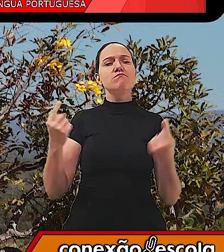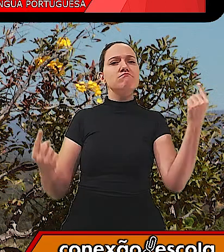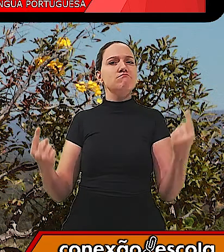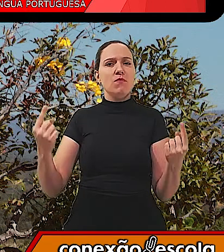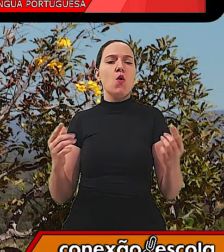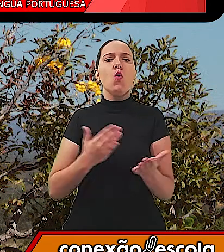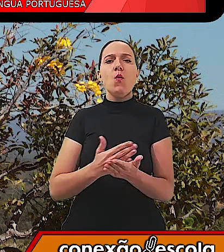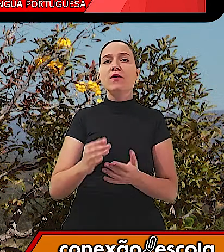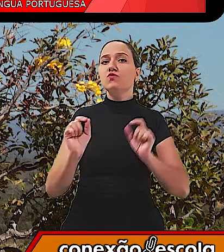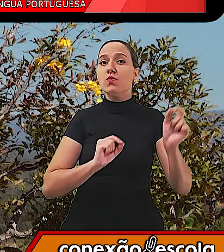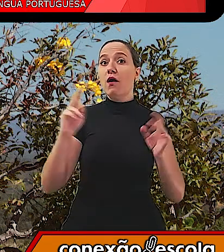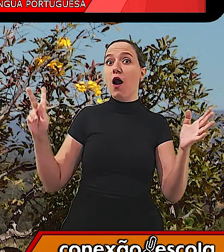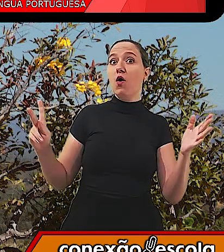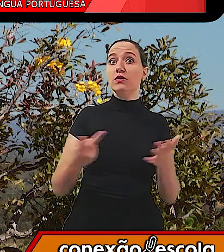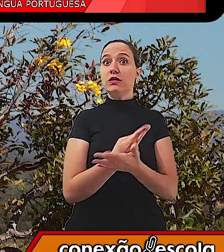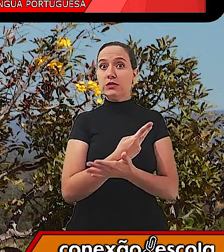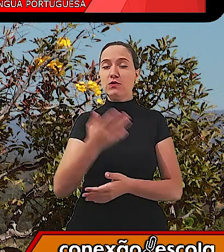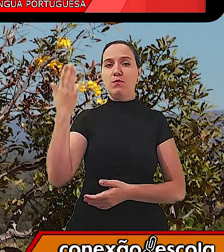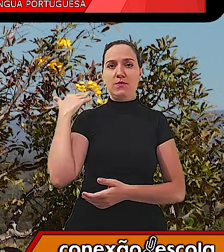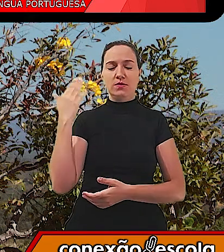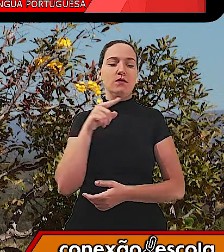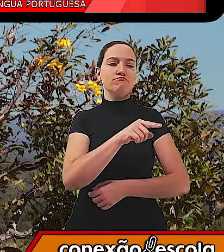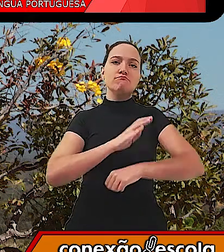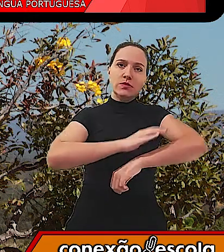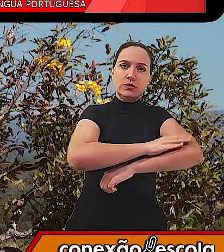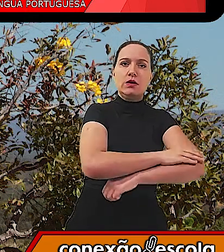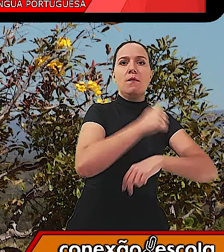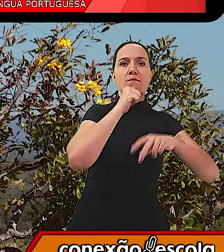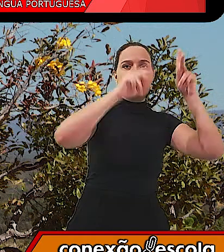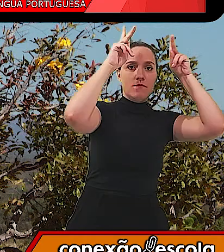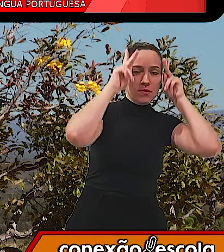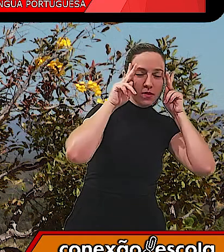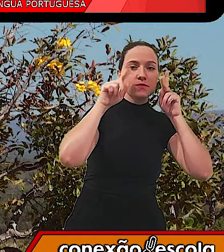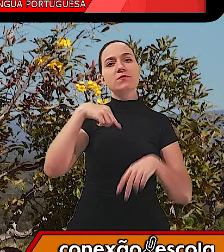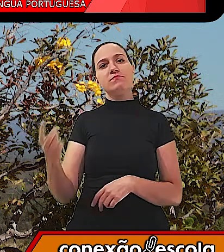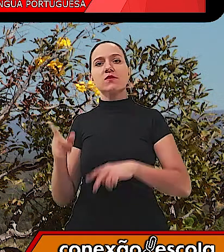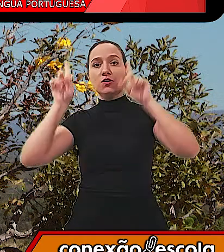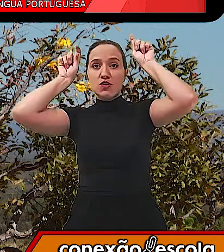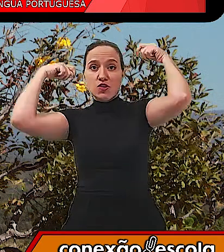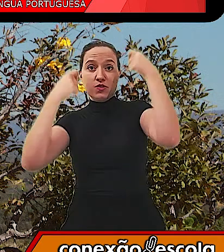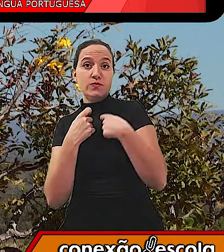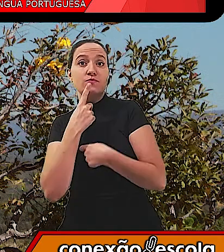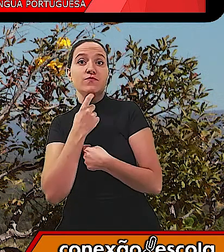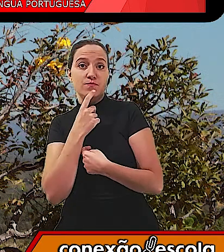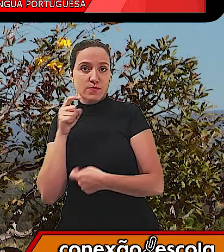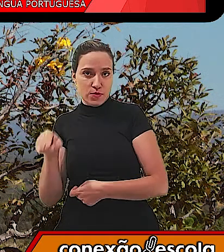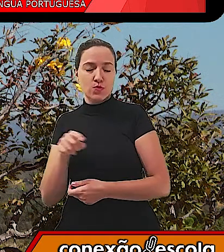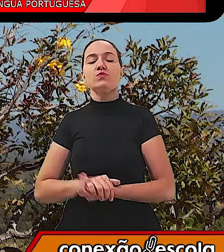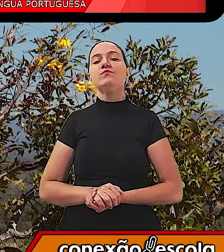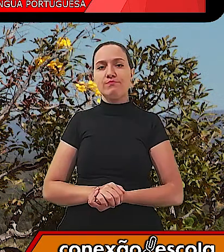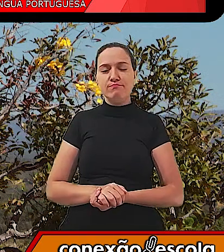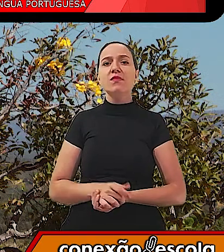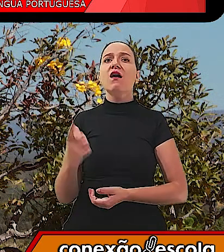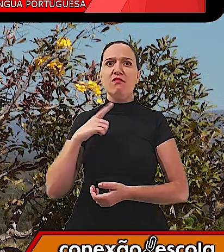uma Vez, do Sapo e o Príncipe e do Chapeuzinho Vermelho. As duas histórias